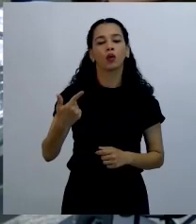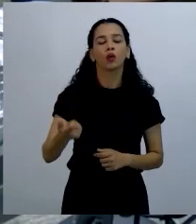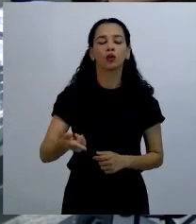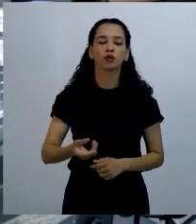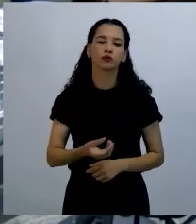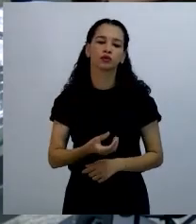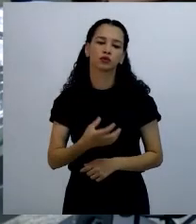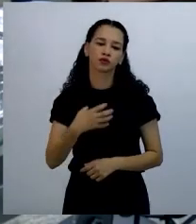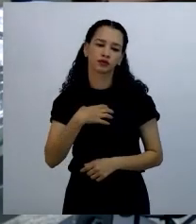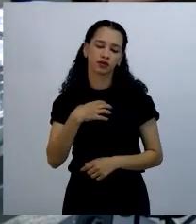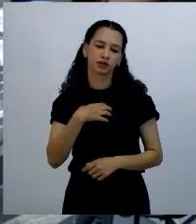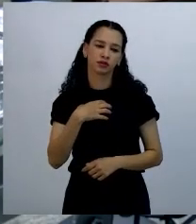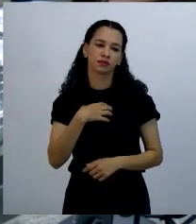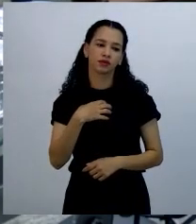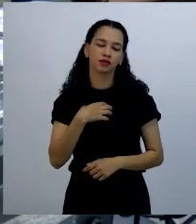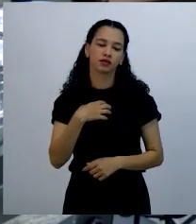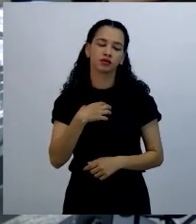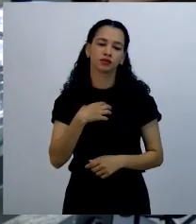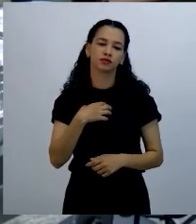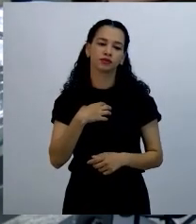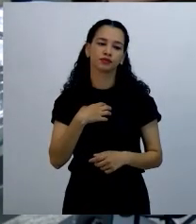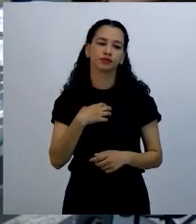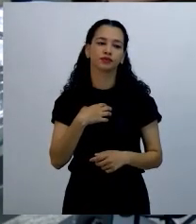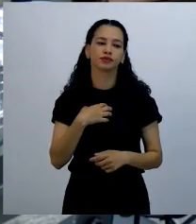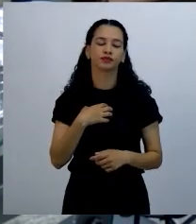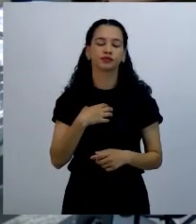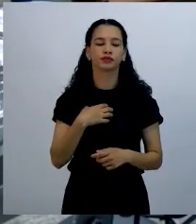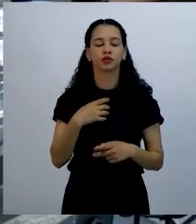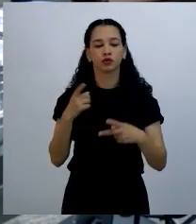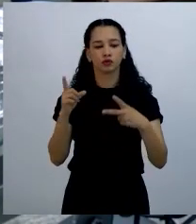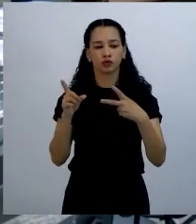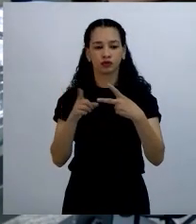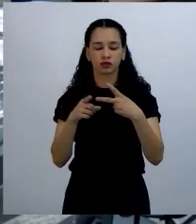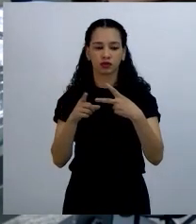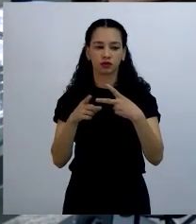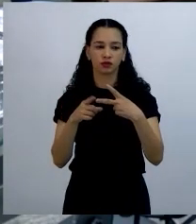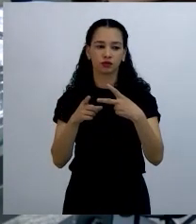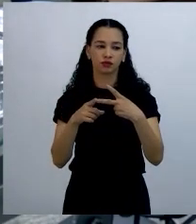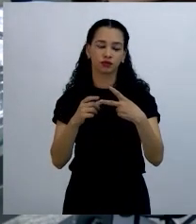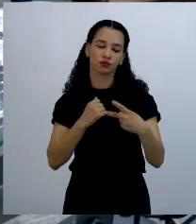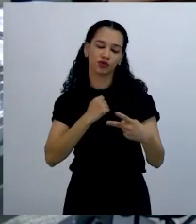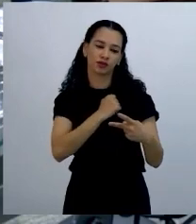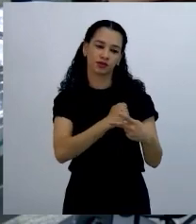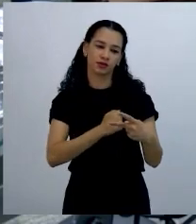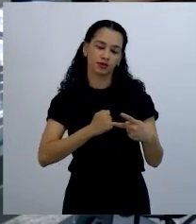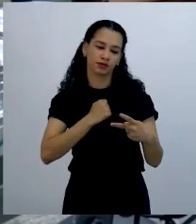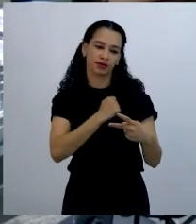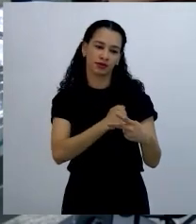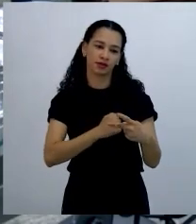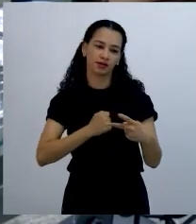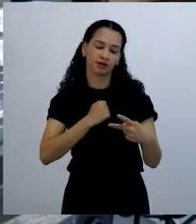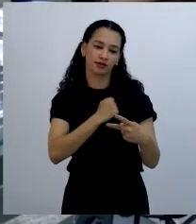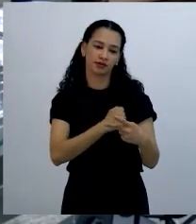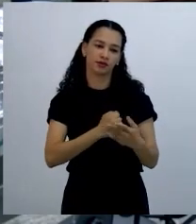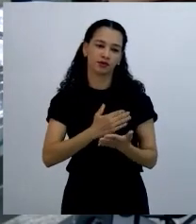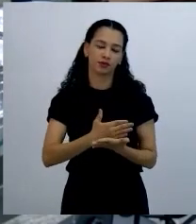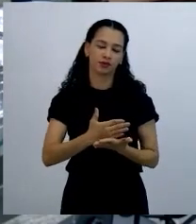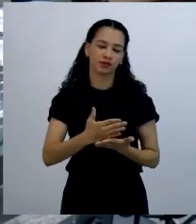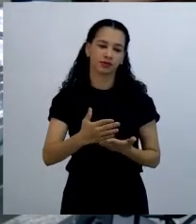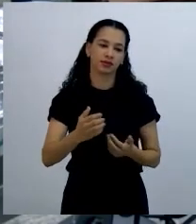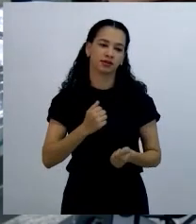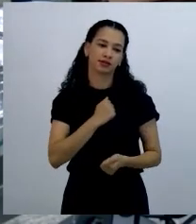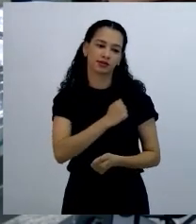eu comecei a ter saudade do tempo em que era permitido ter certeza de alguma